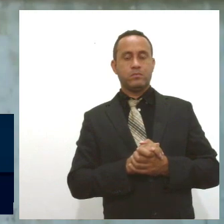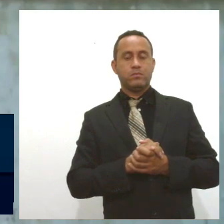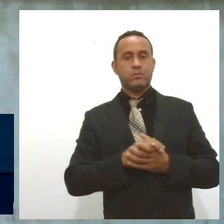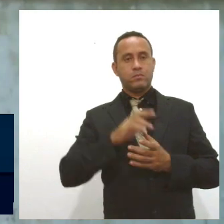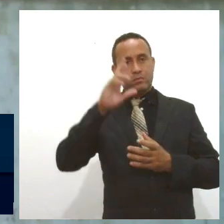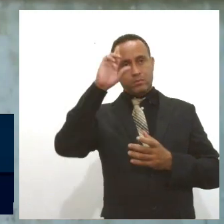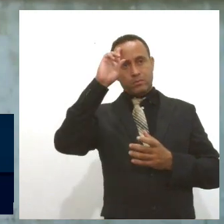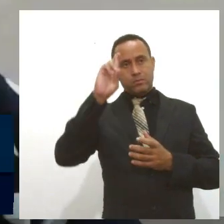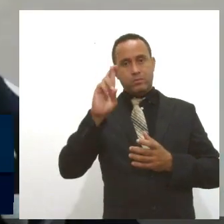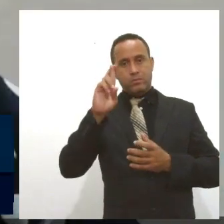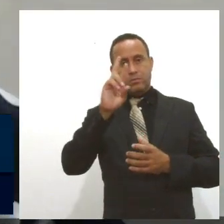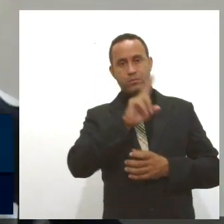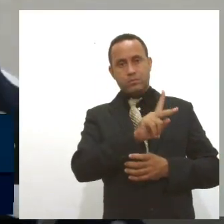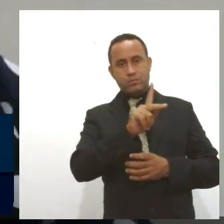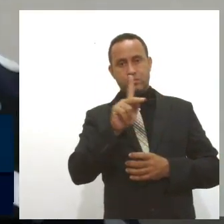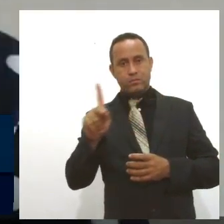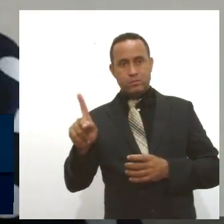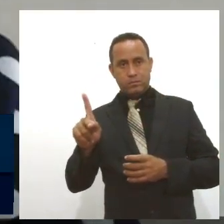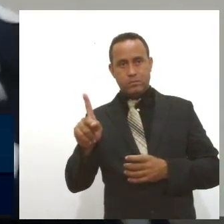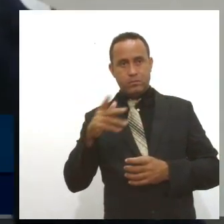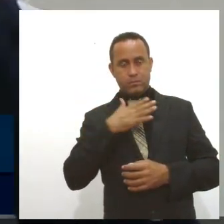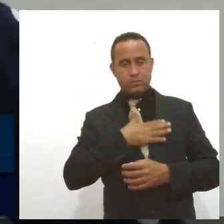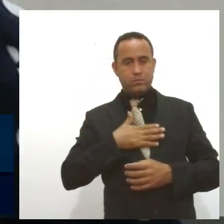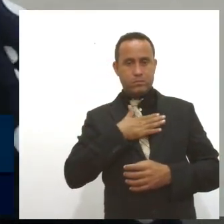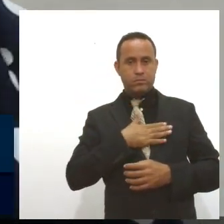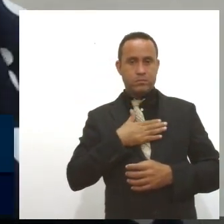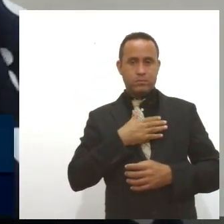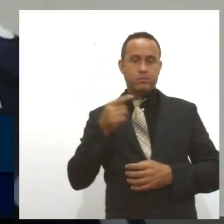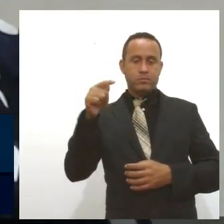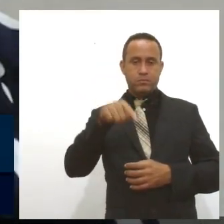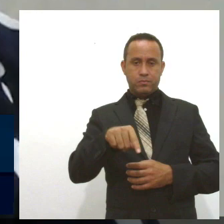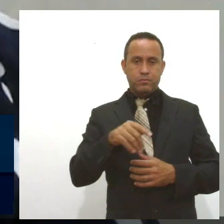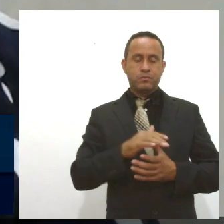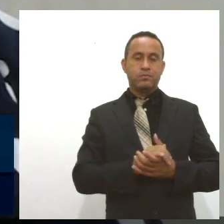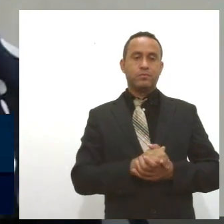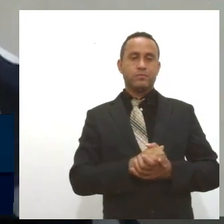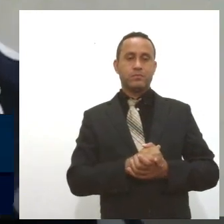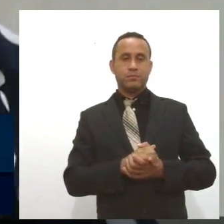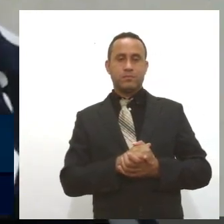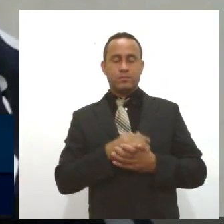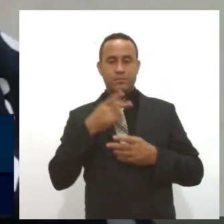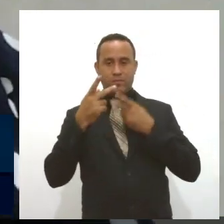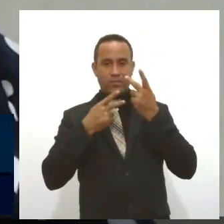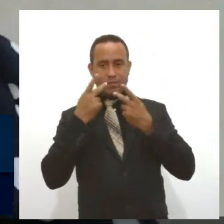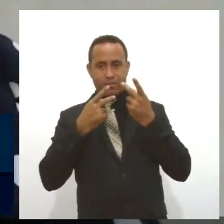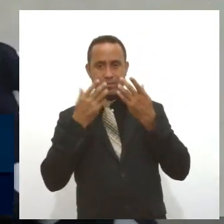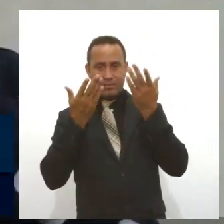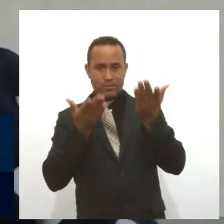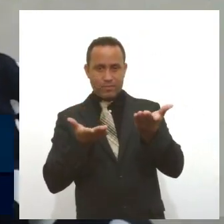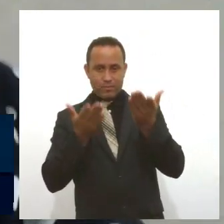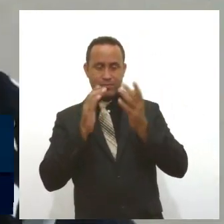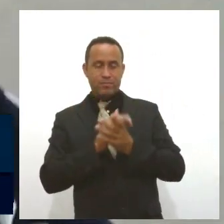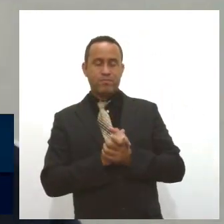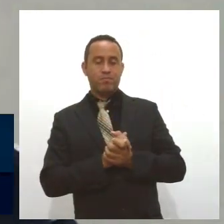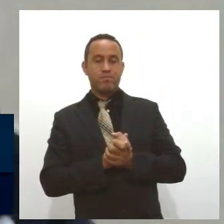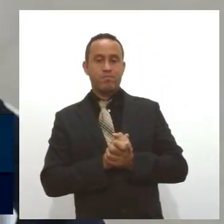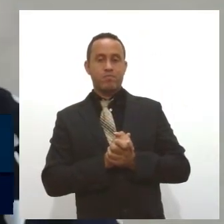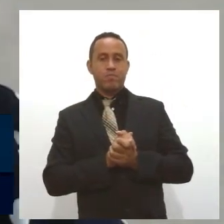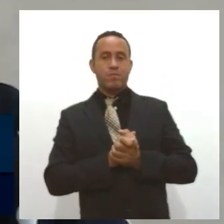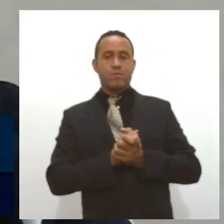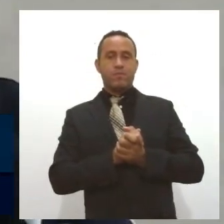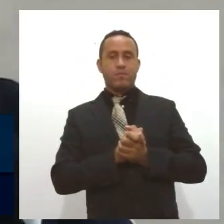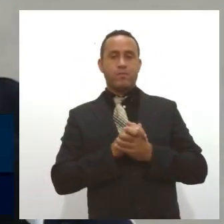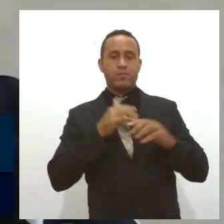Senhor presidente, um prazer muito grande, viu? Está falando com Vossa Excelência presidindo aí